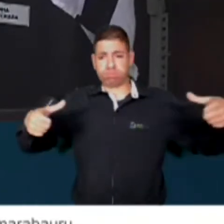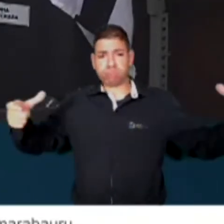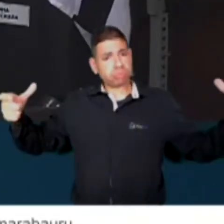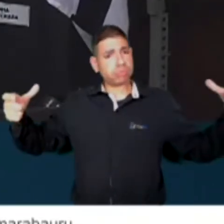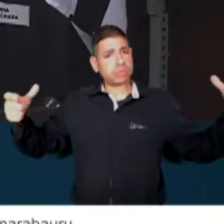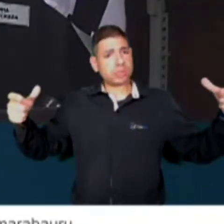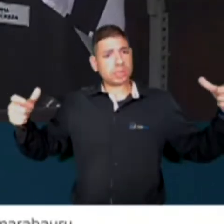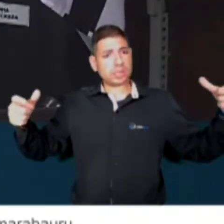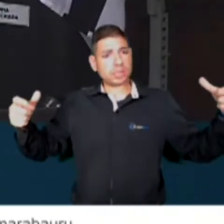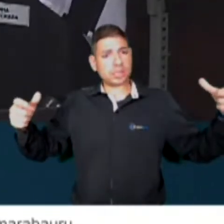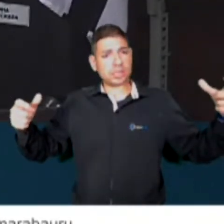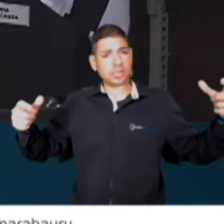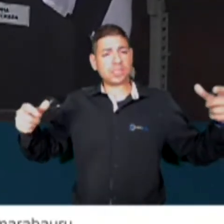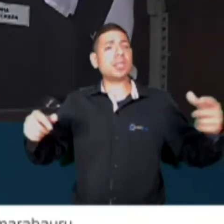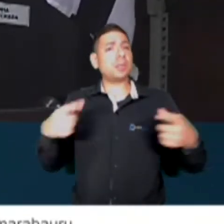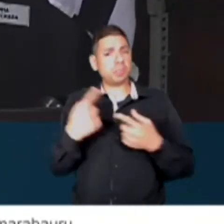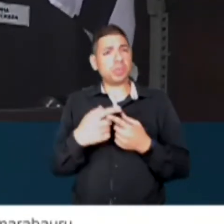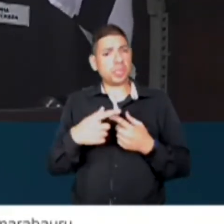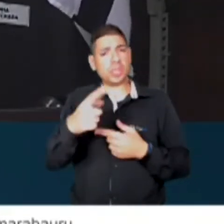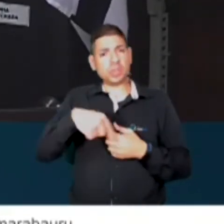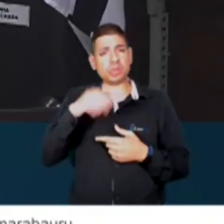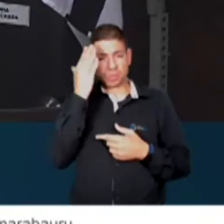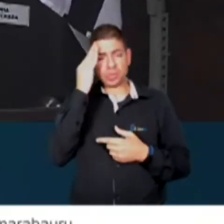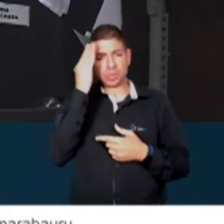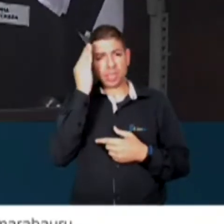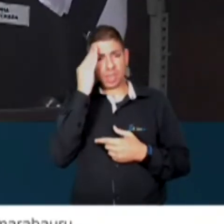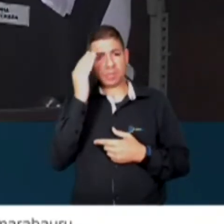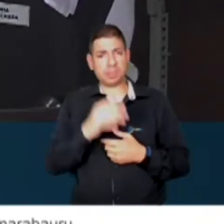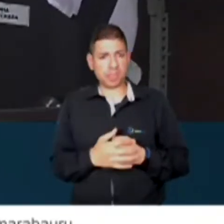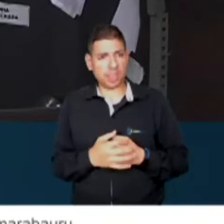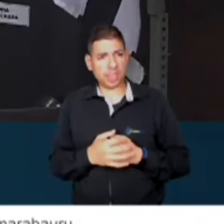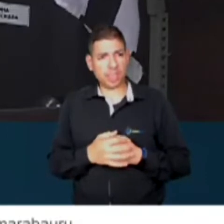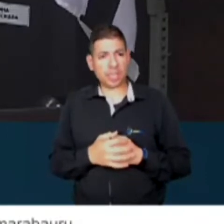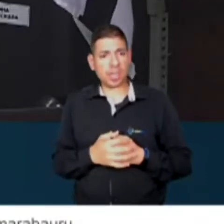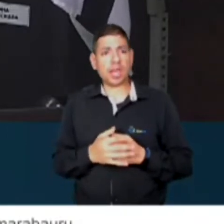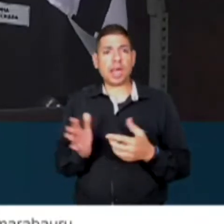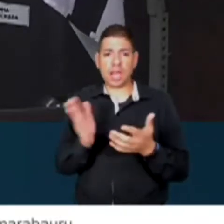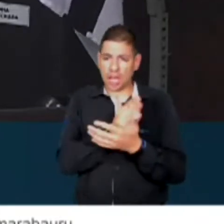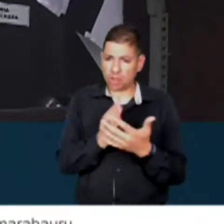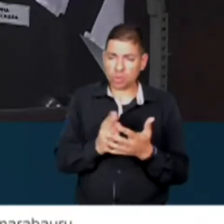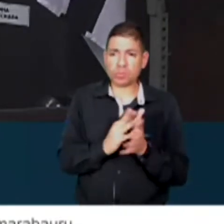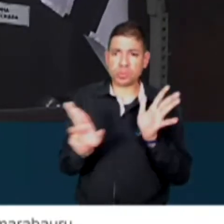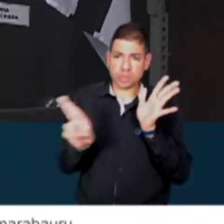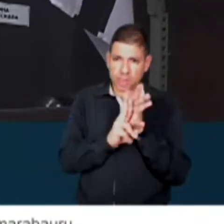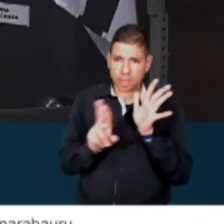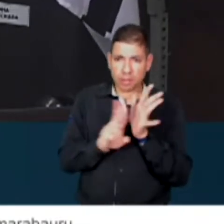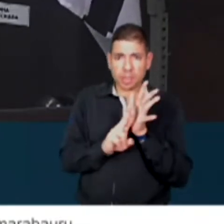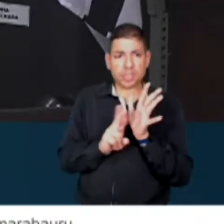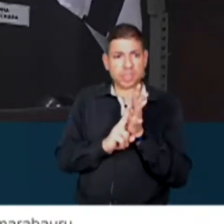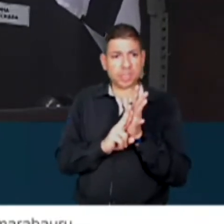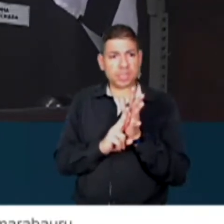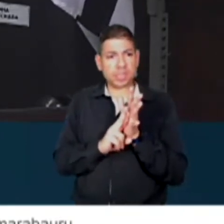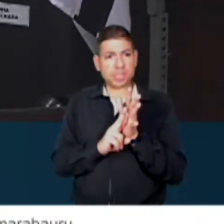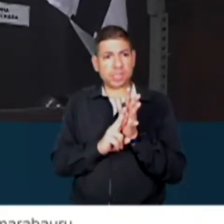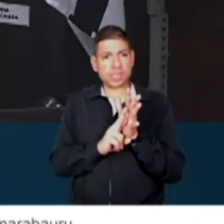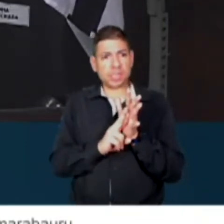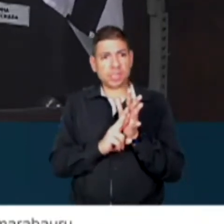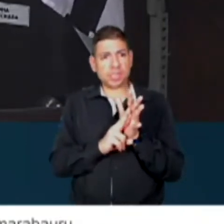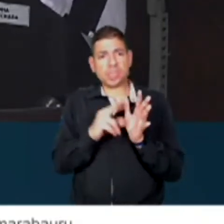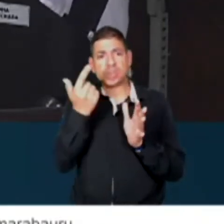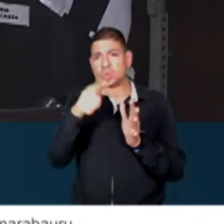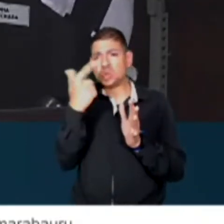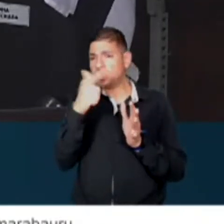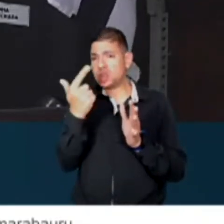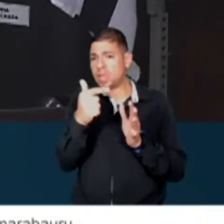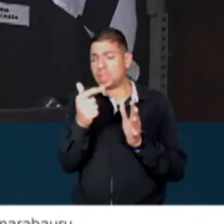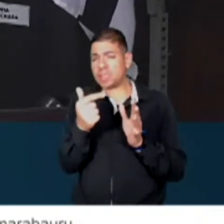compreensividade. Que aquele que representa, que não tem esse enigma, na